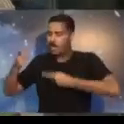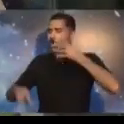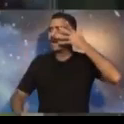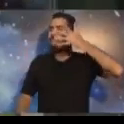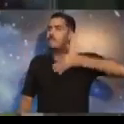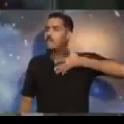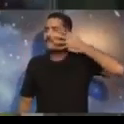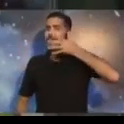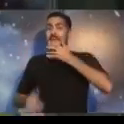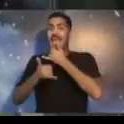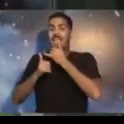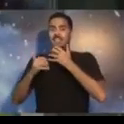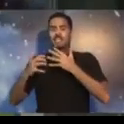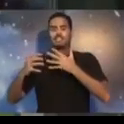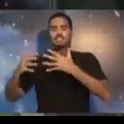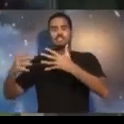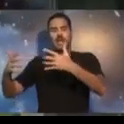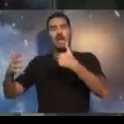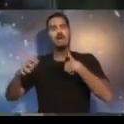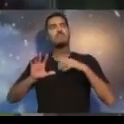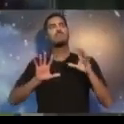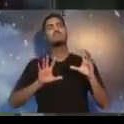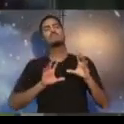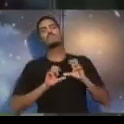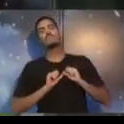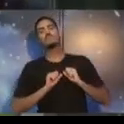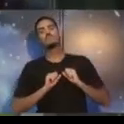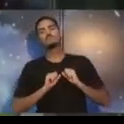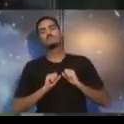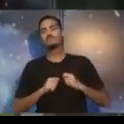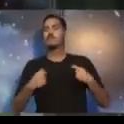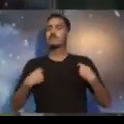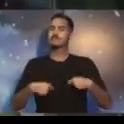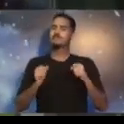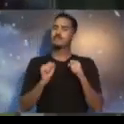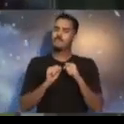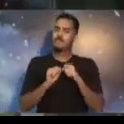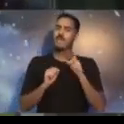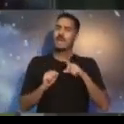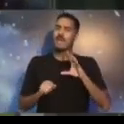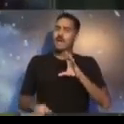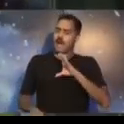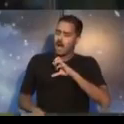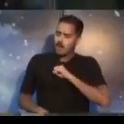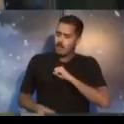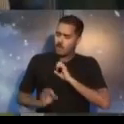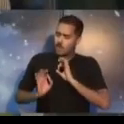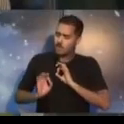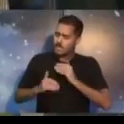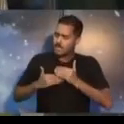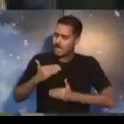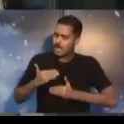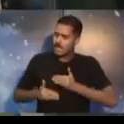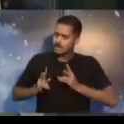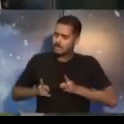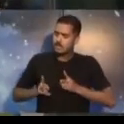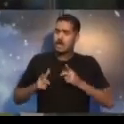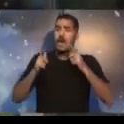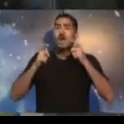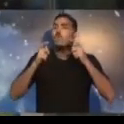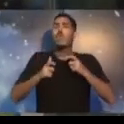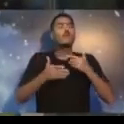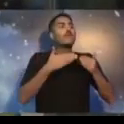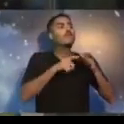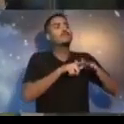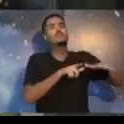Então a simplicidade do exercício de uma amorosidade contínua, aonde nós estamos,